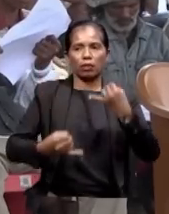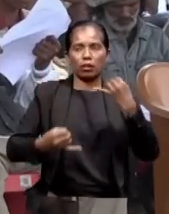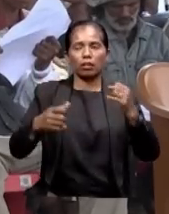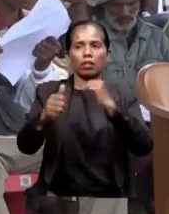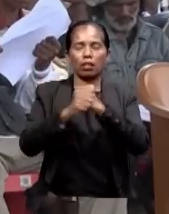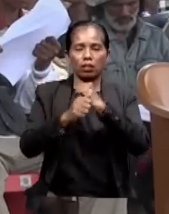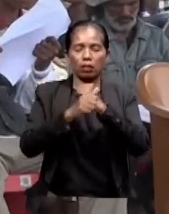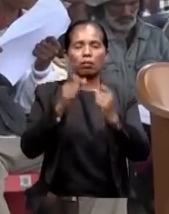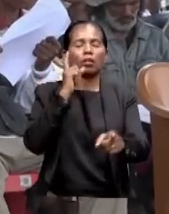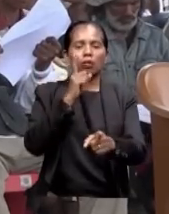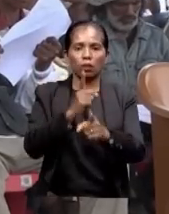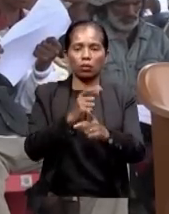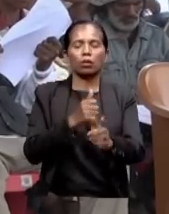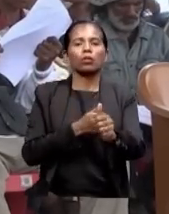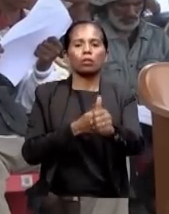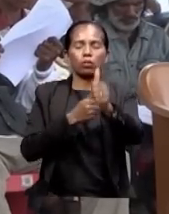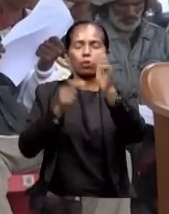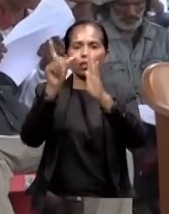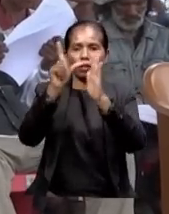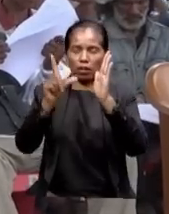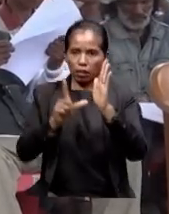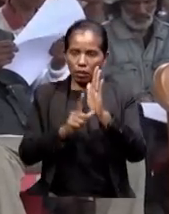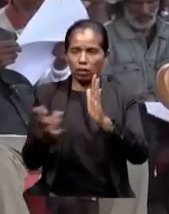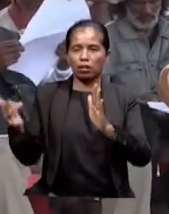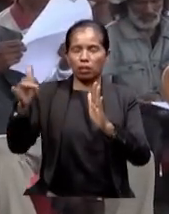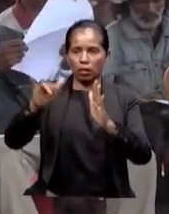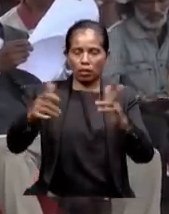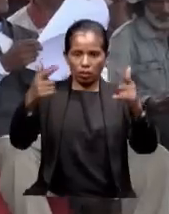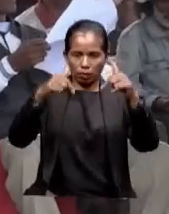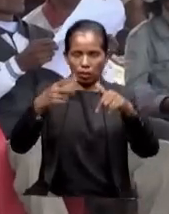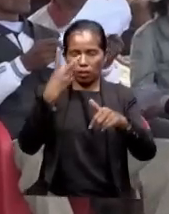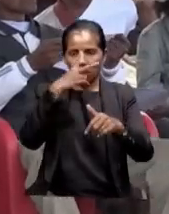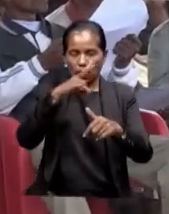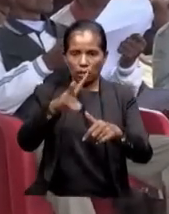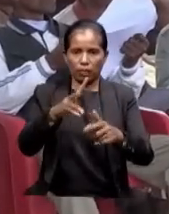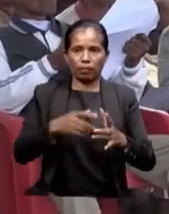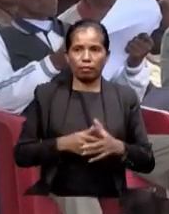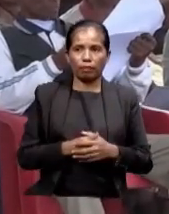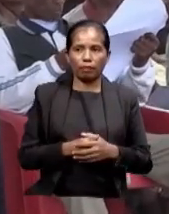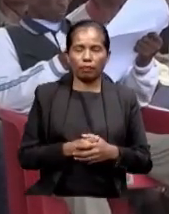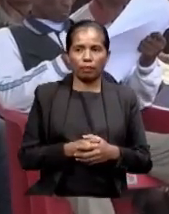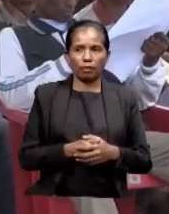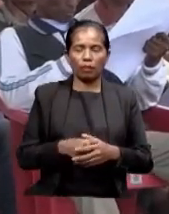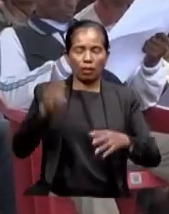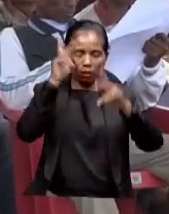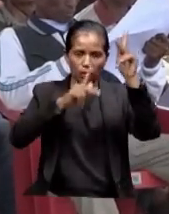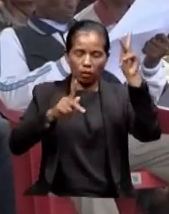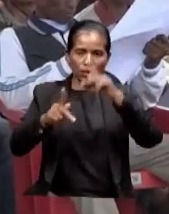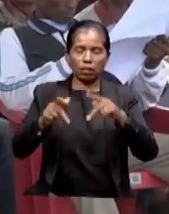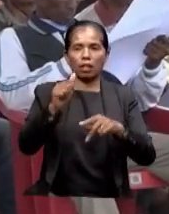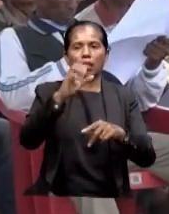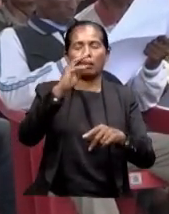é los, tu ir lei. Tamba Sira mai, halo expressão direta, ba, caso,